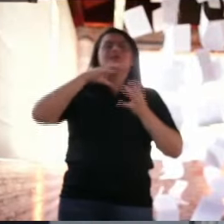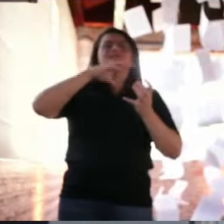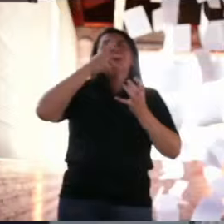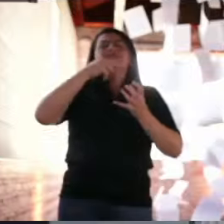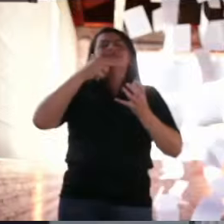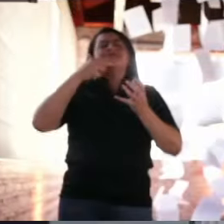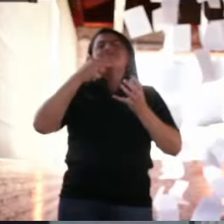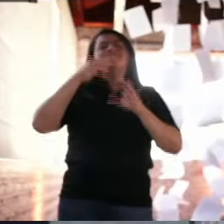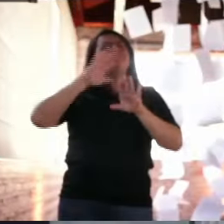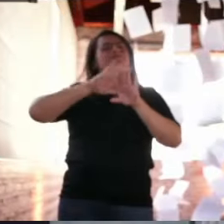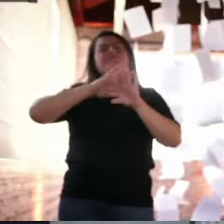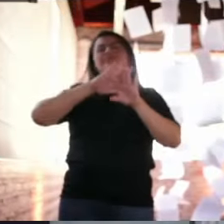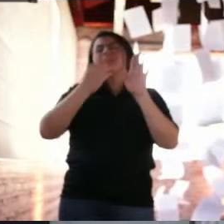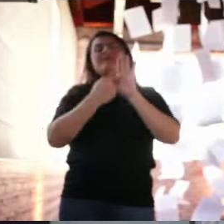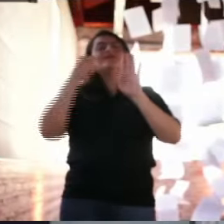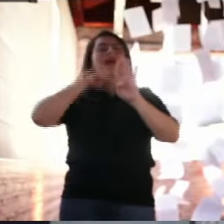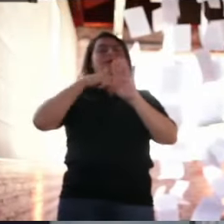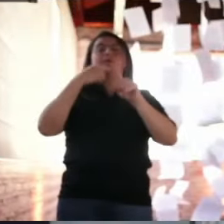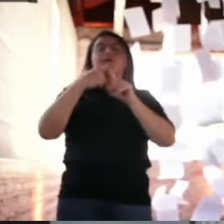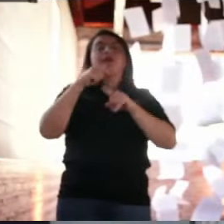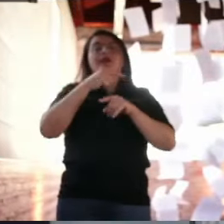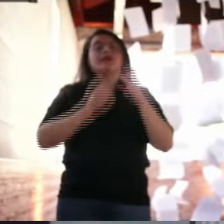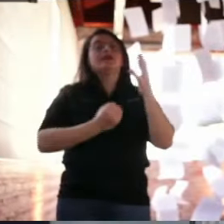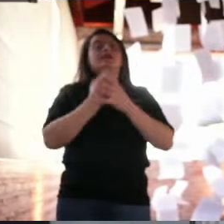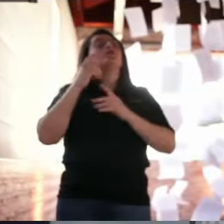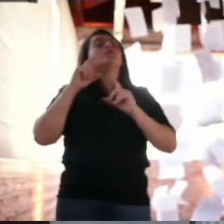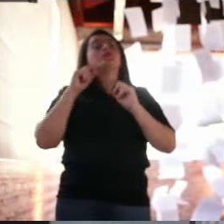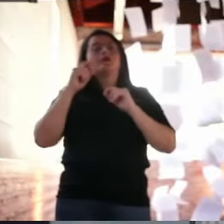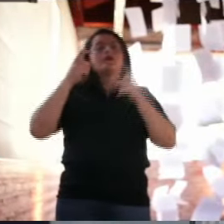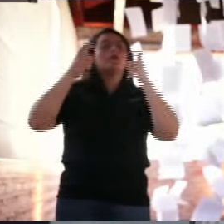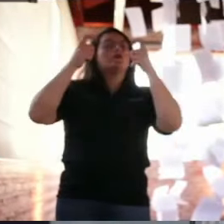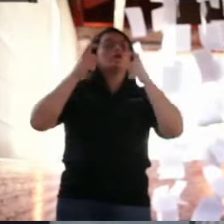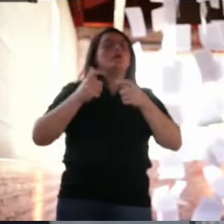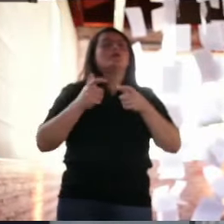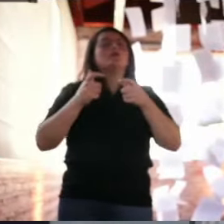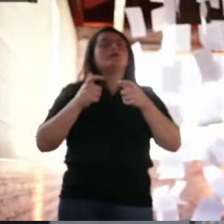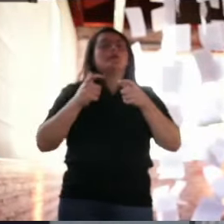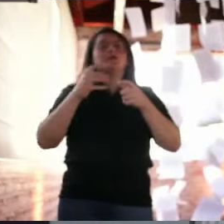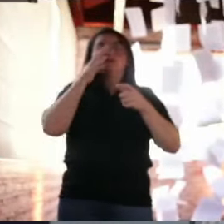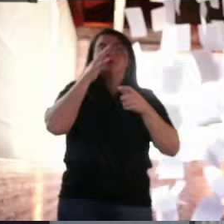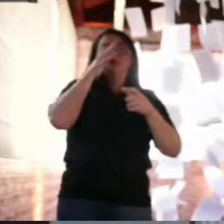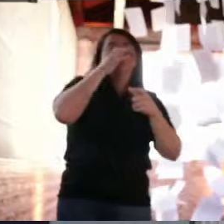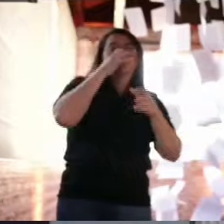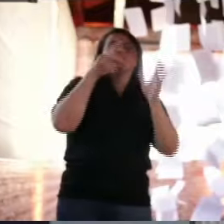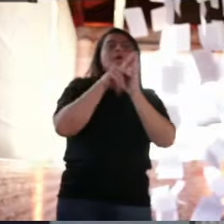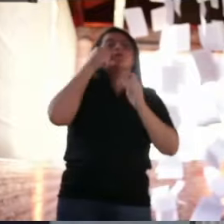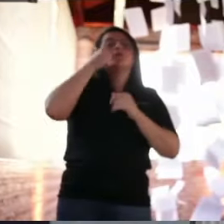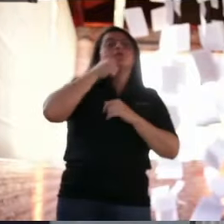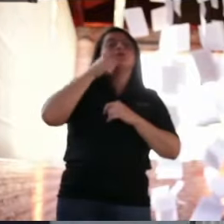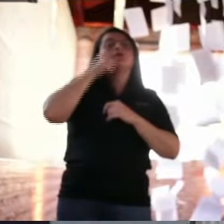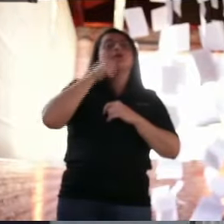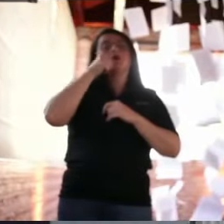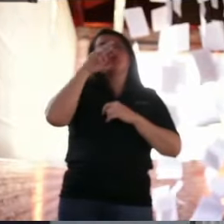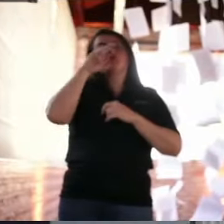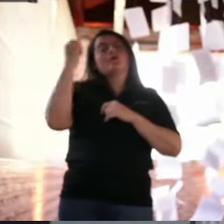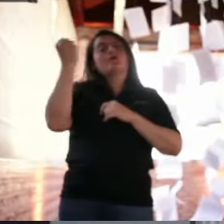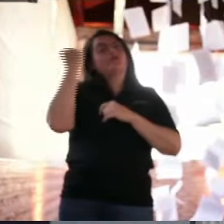porque ela acaba criando para a gente um lugar narcisista para as mulheres muito